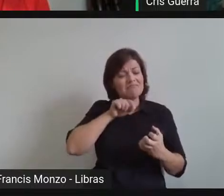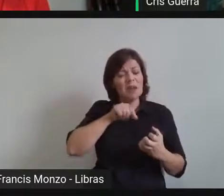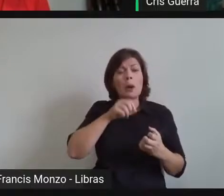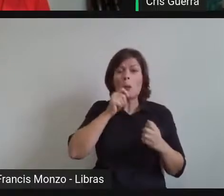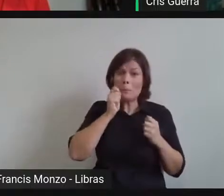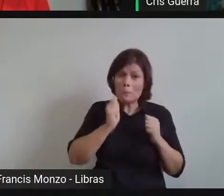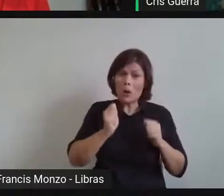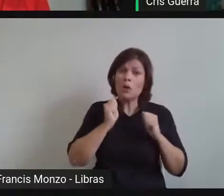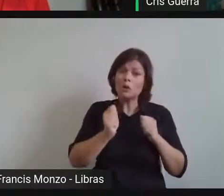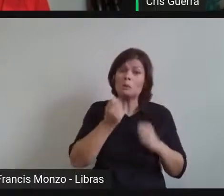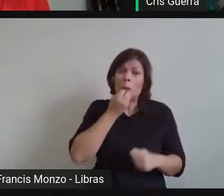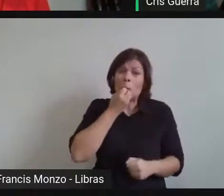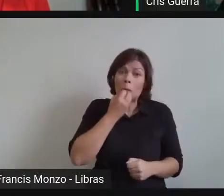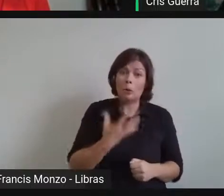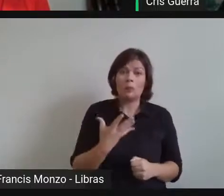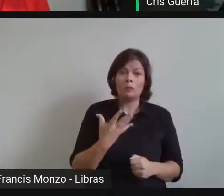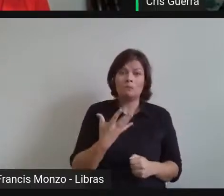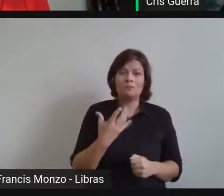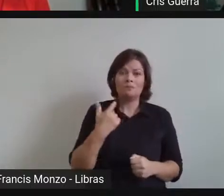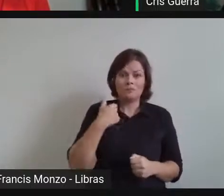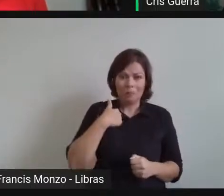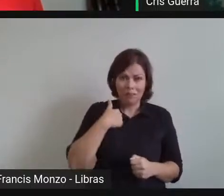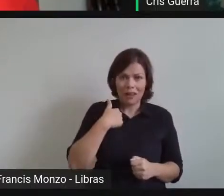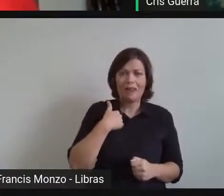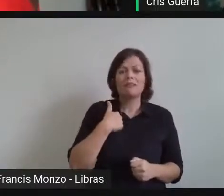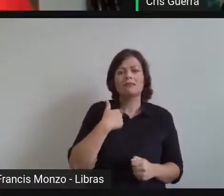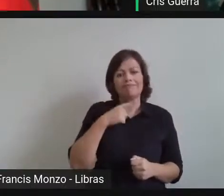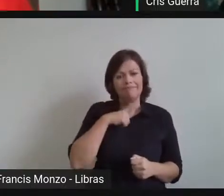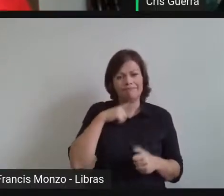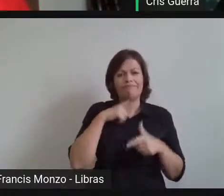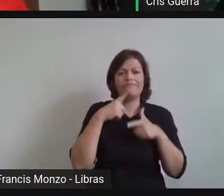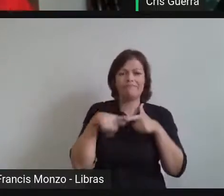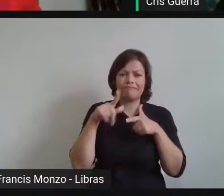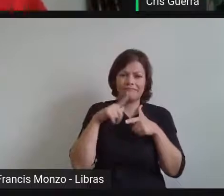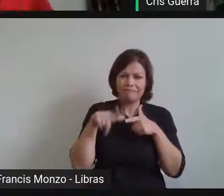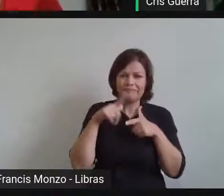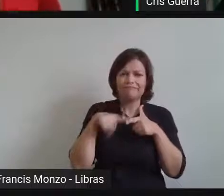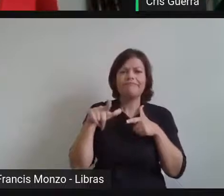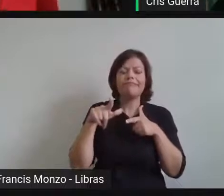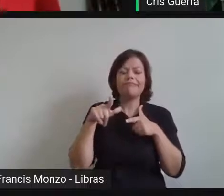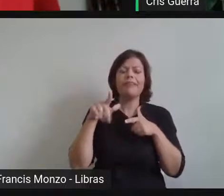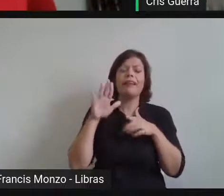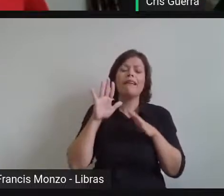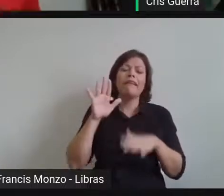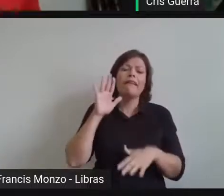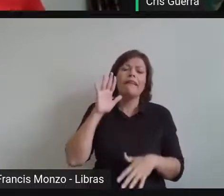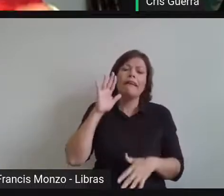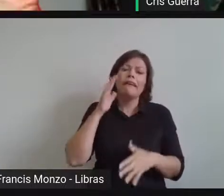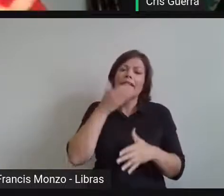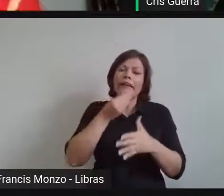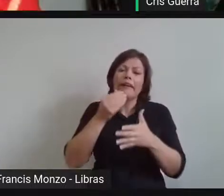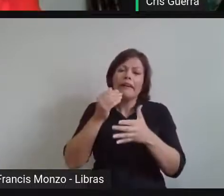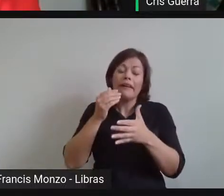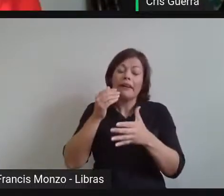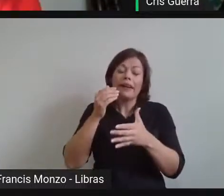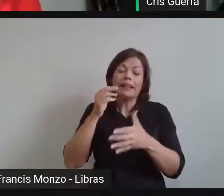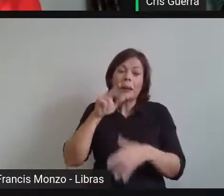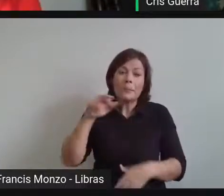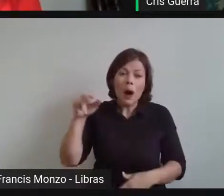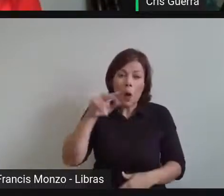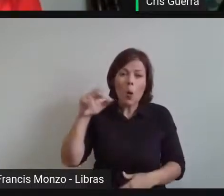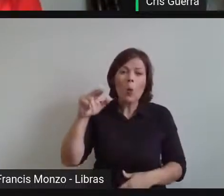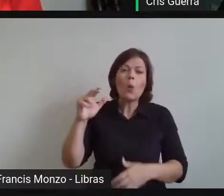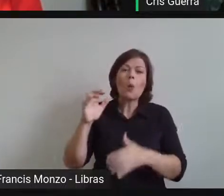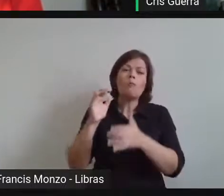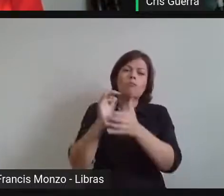tive esse desarranjo com o tempo, né? Assim, imagina, meus irmãos casaram, tal, enquanto eu estava tentando casar,